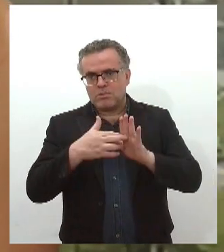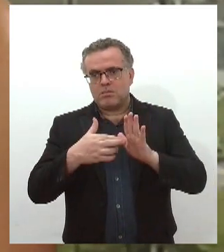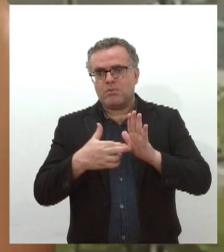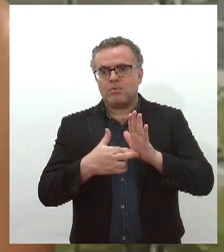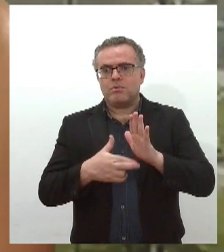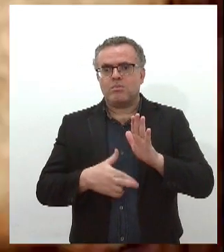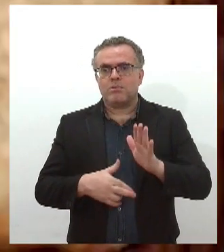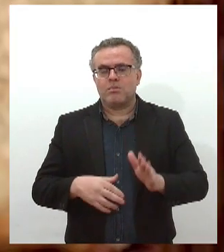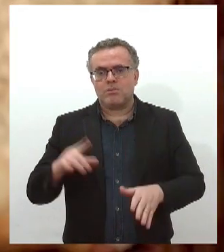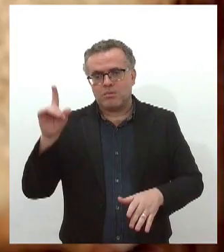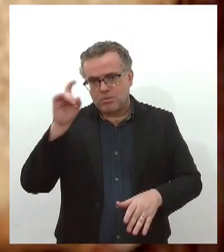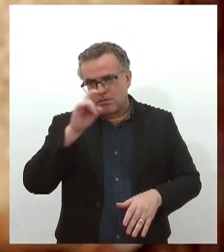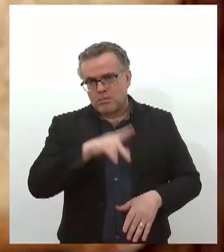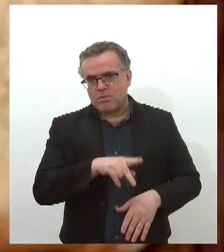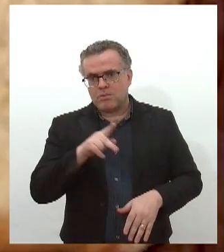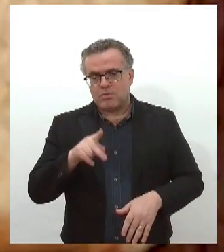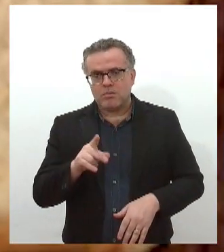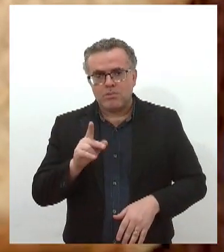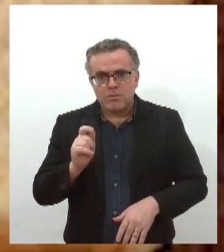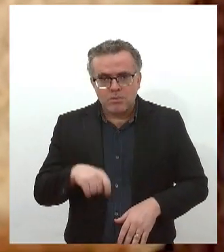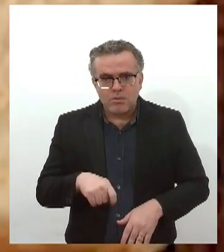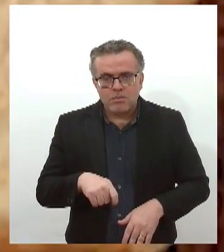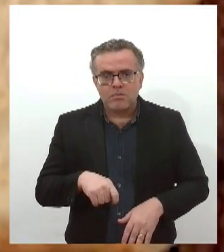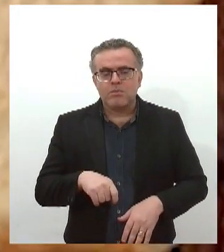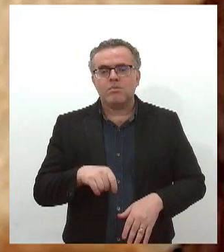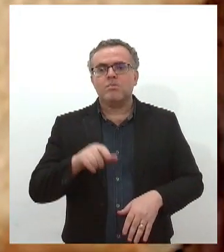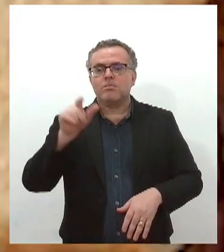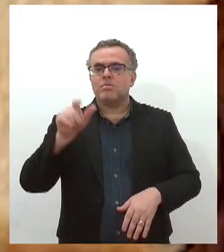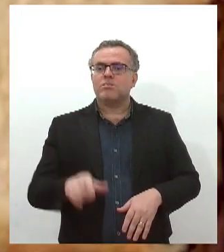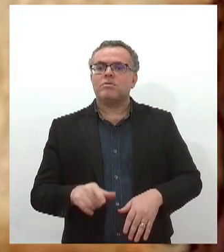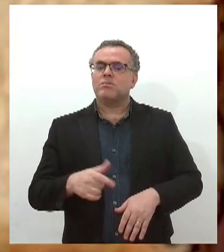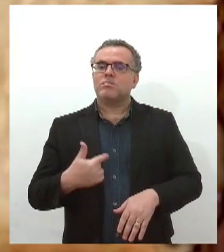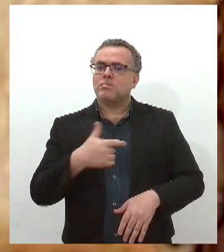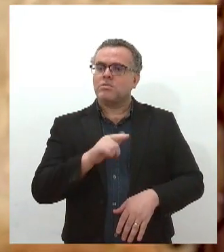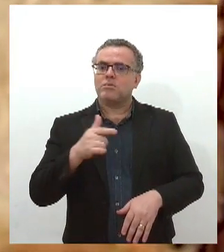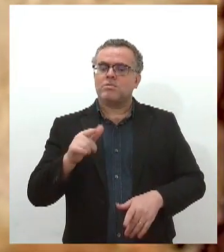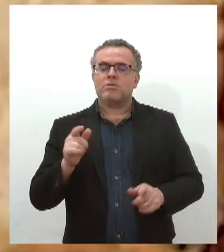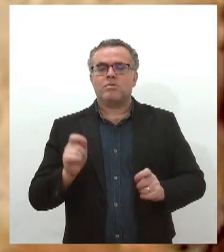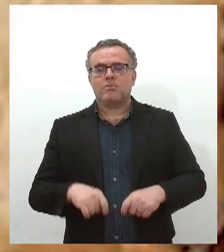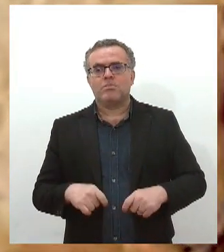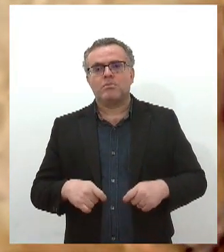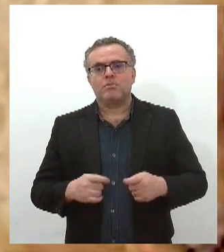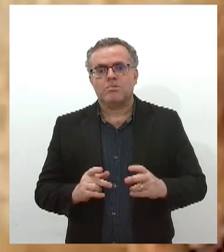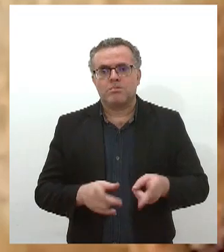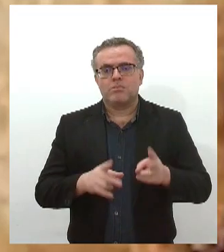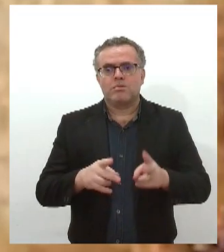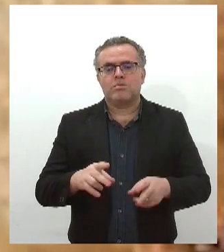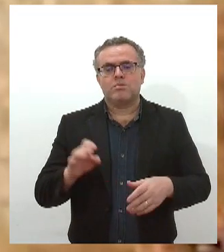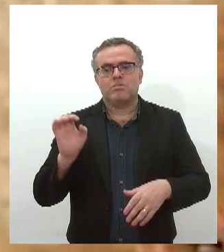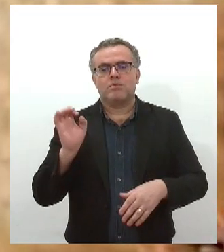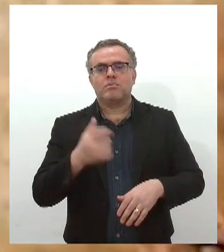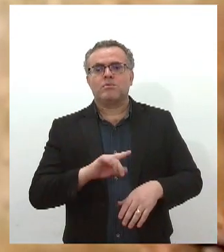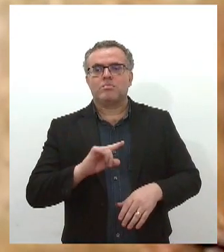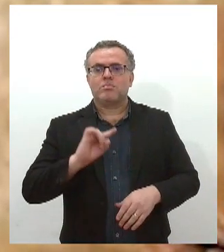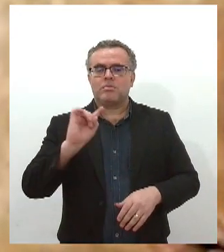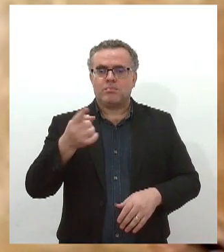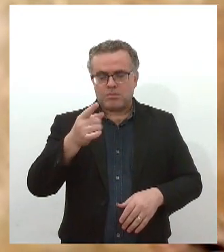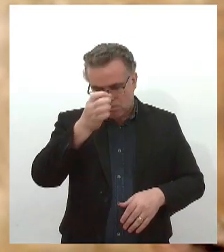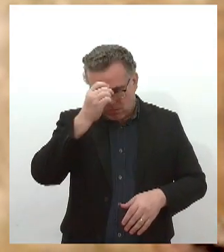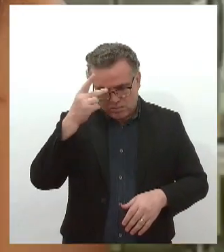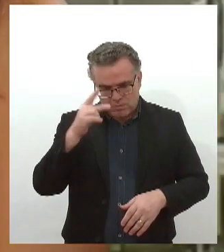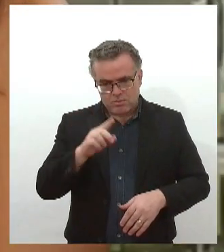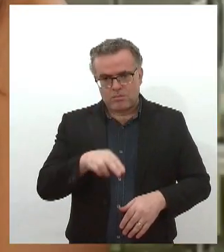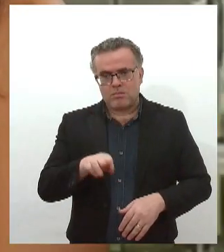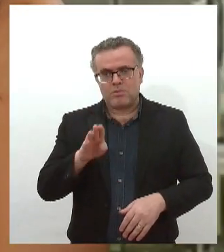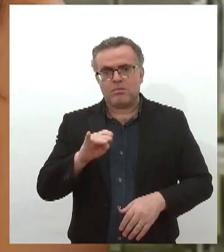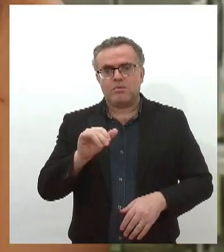professora naquela época. Depois dela, a gente tem também aqui pertinho da gente, né? Em Estância, a primeira prefeita, né? Núbia Nabuco